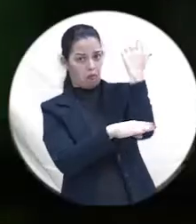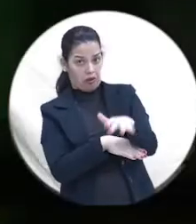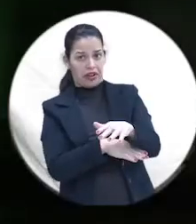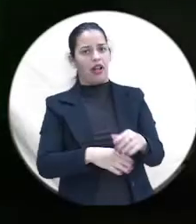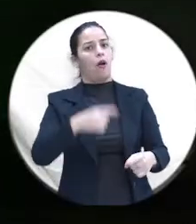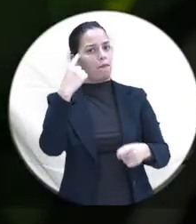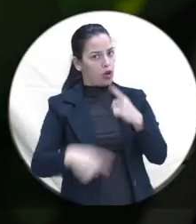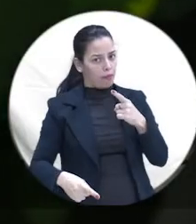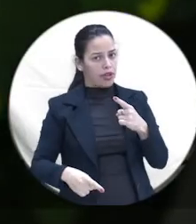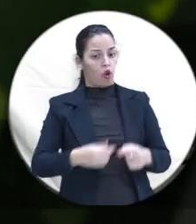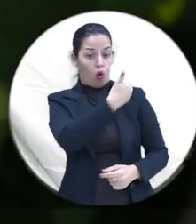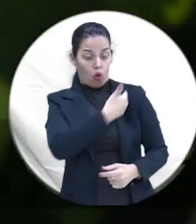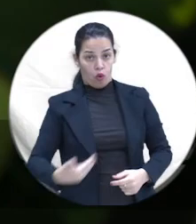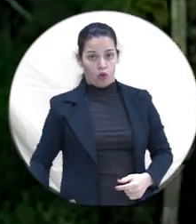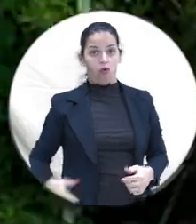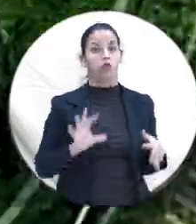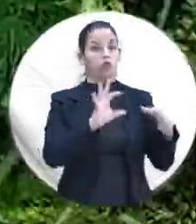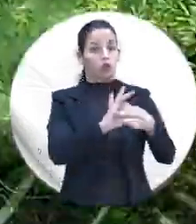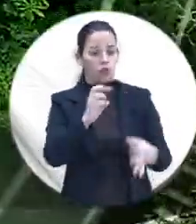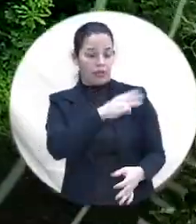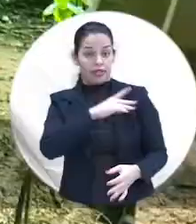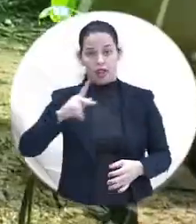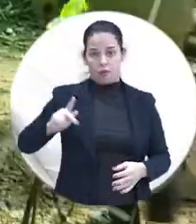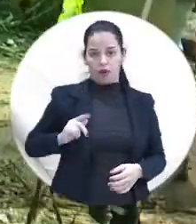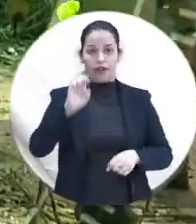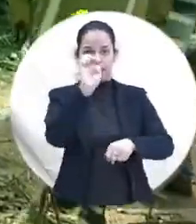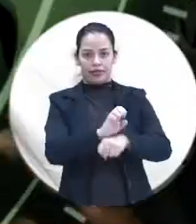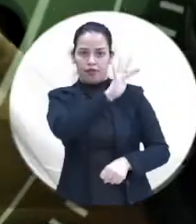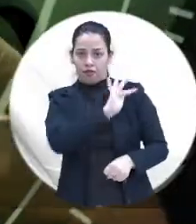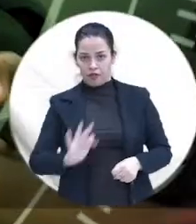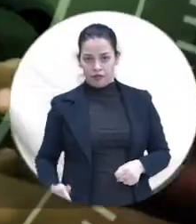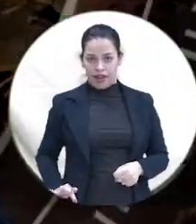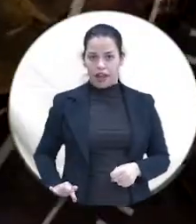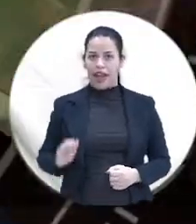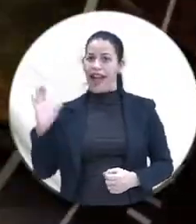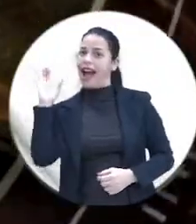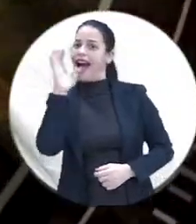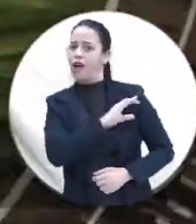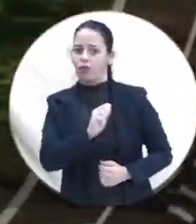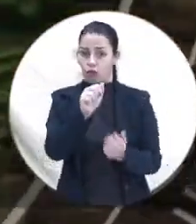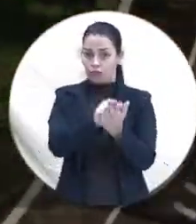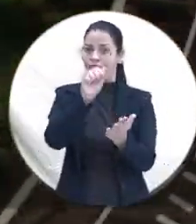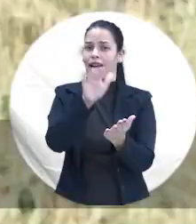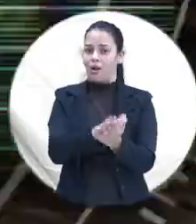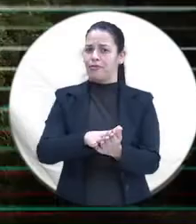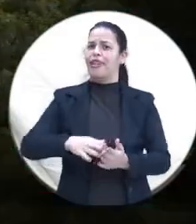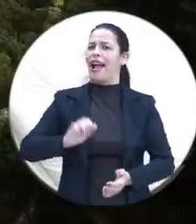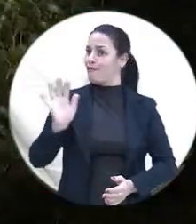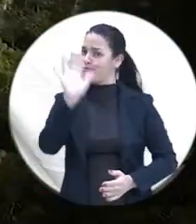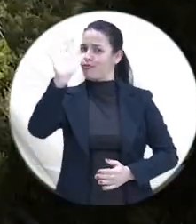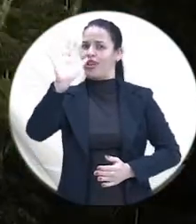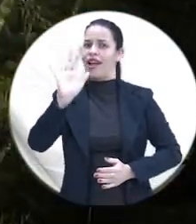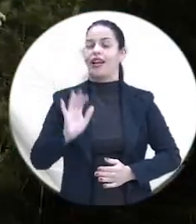Se detecta desmatamento ilegal, a ação do governo e do Ministério Público Estadual e Federal é imediata. E as